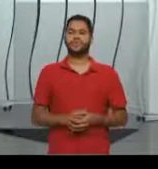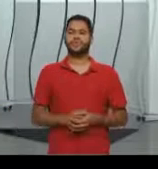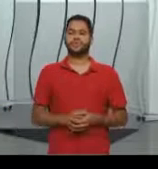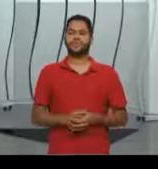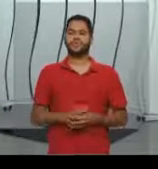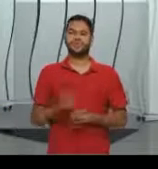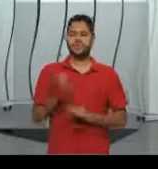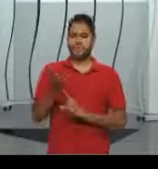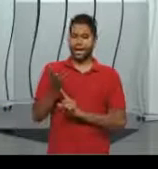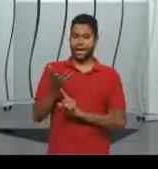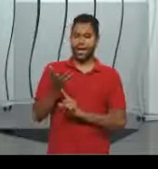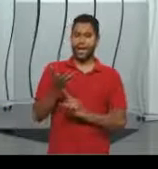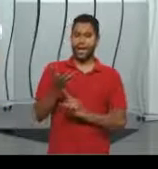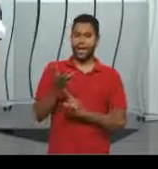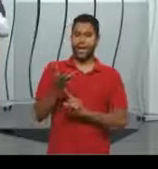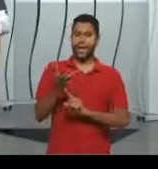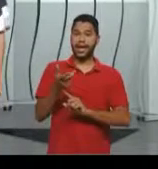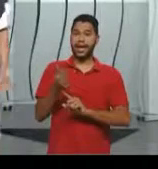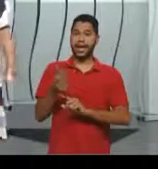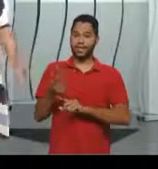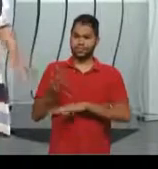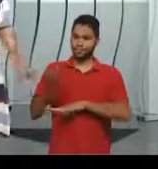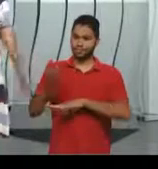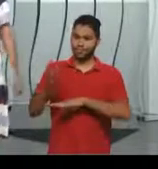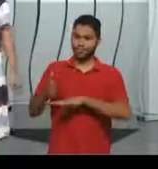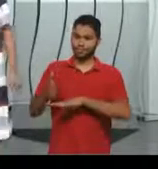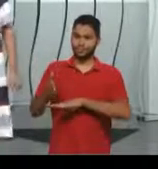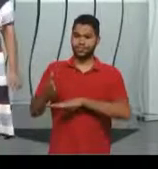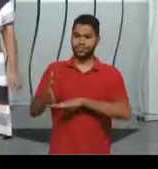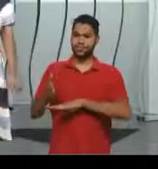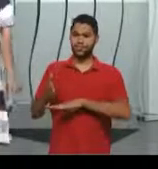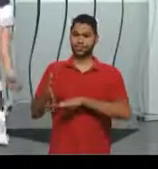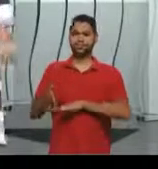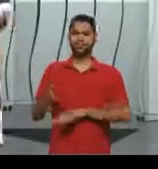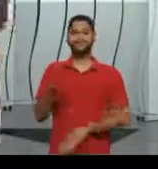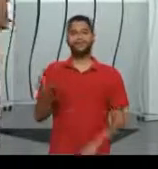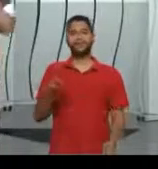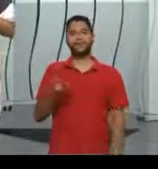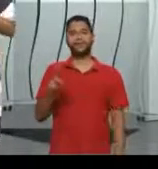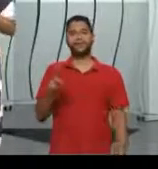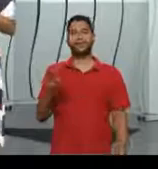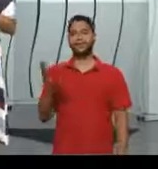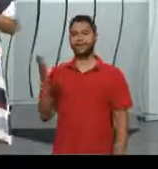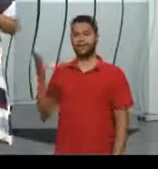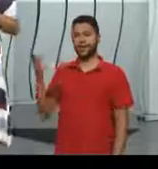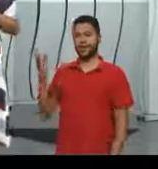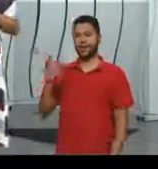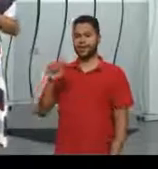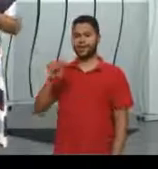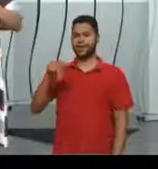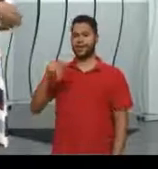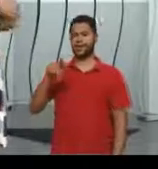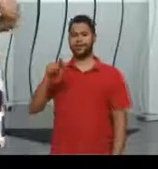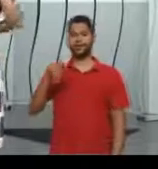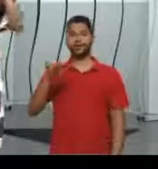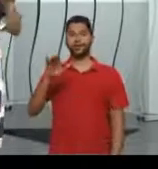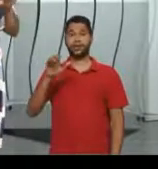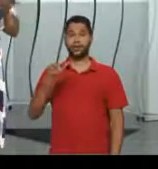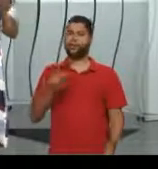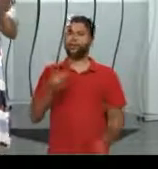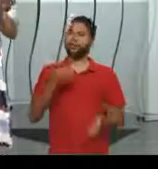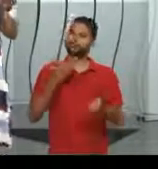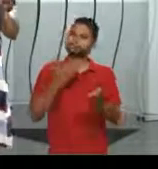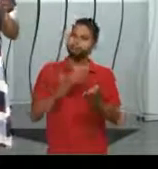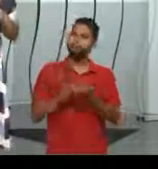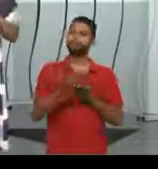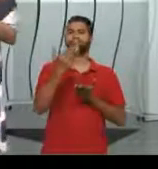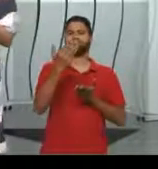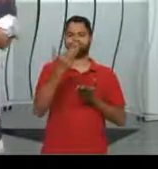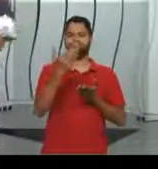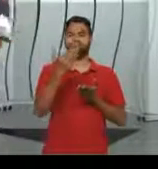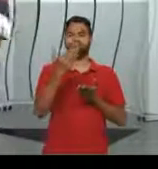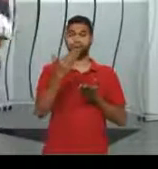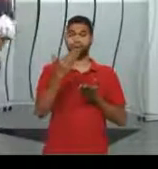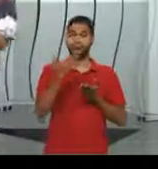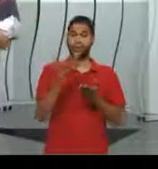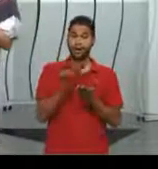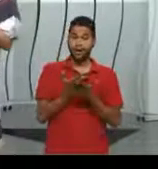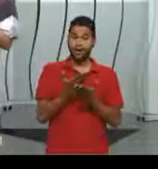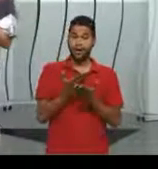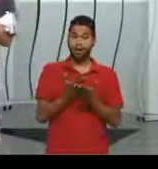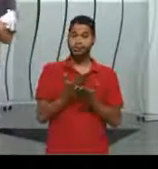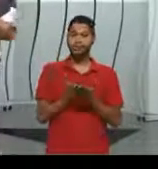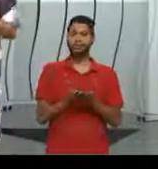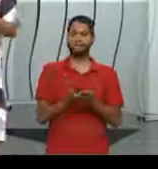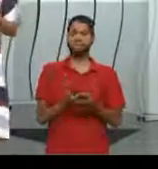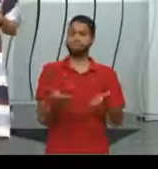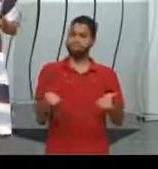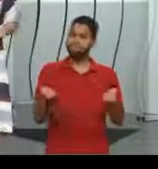arte contemporânea. Professora Angélica, vamos embarcar nessa viagem?